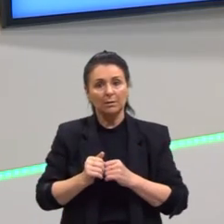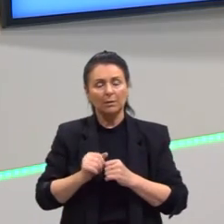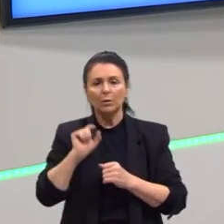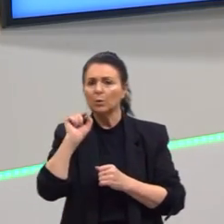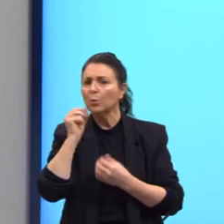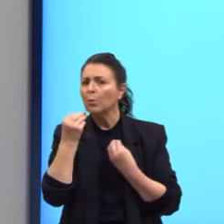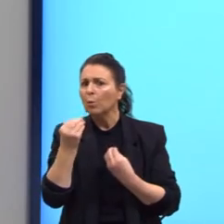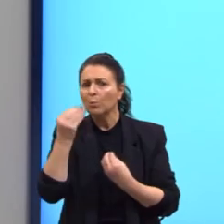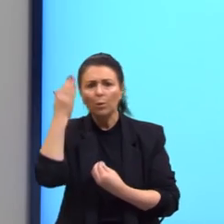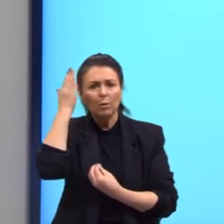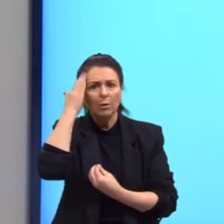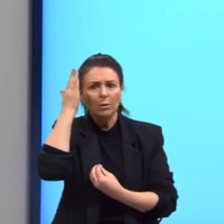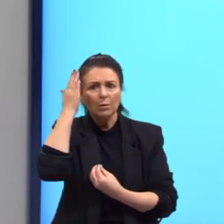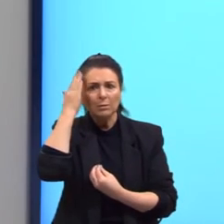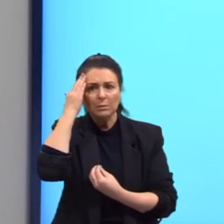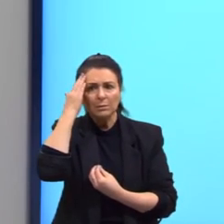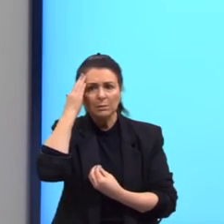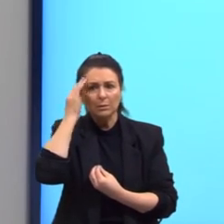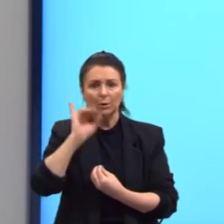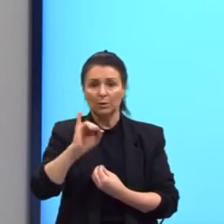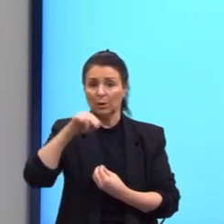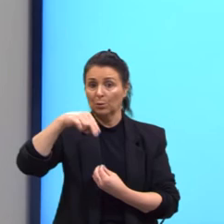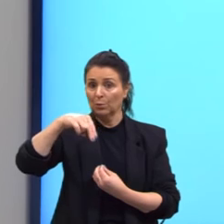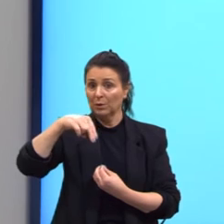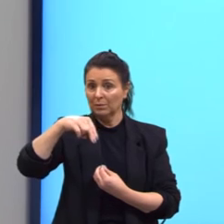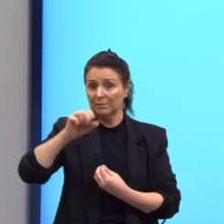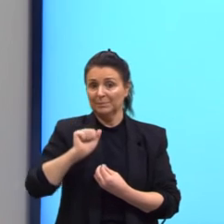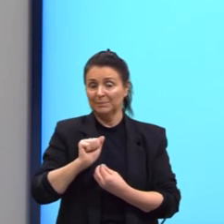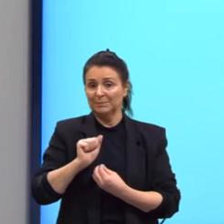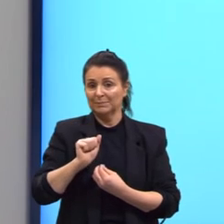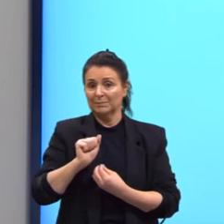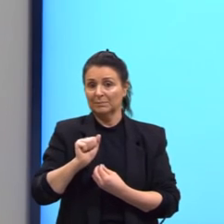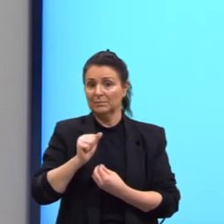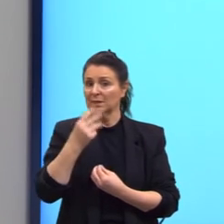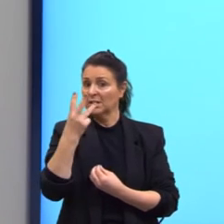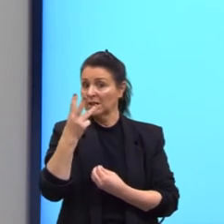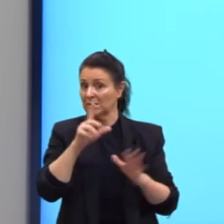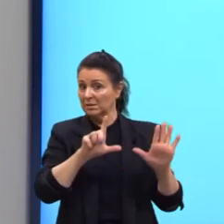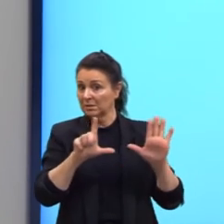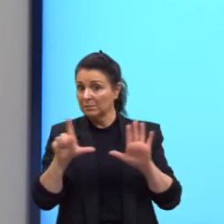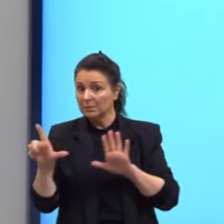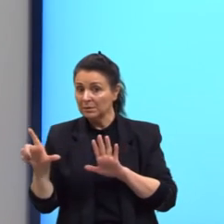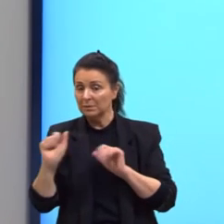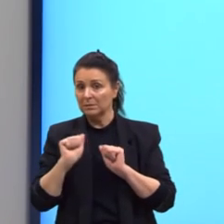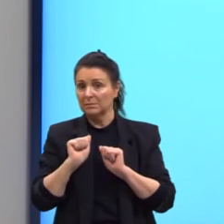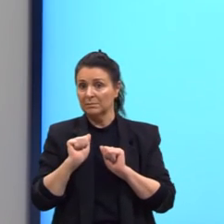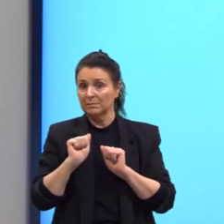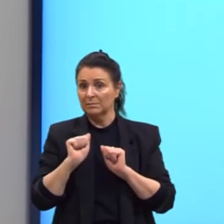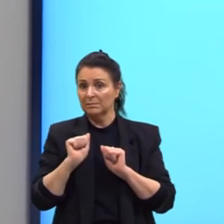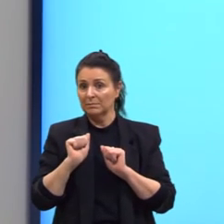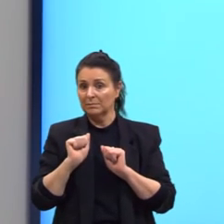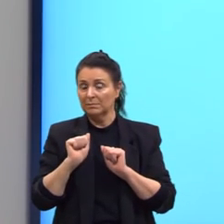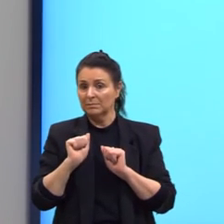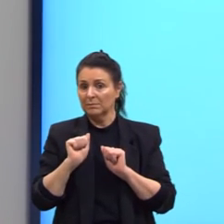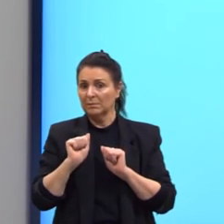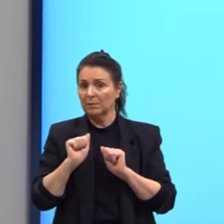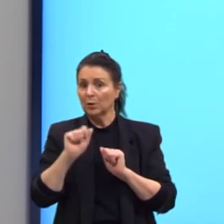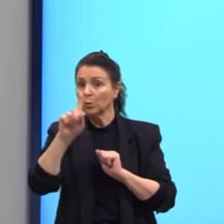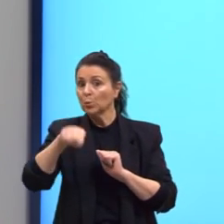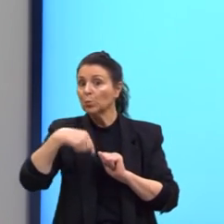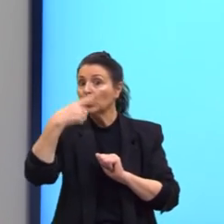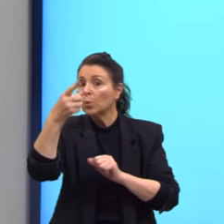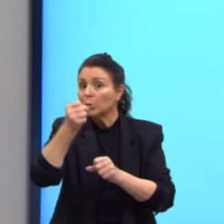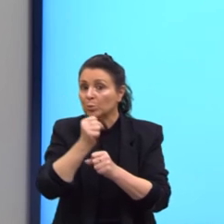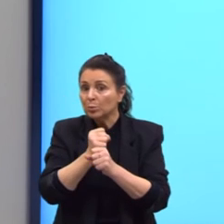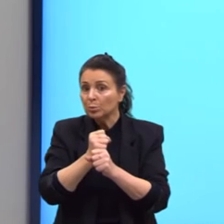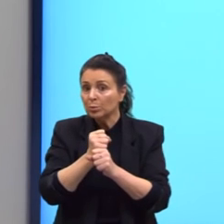isso eu tenho intro eu é que sou então daqui 3 semanas next year próximo